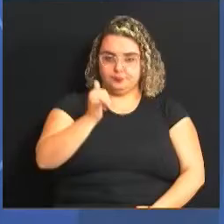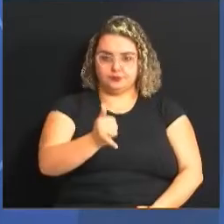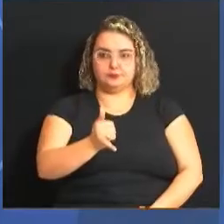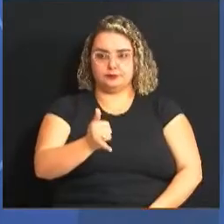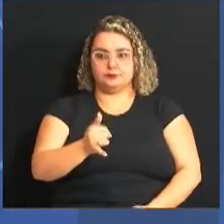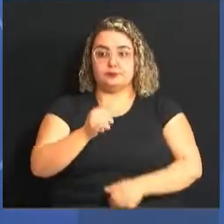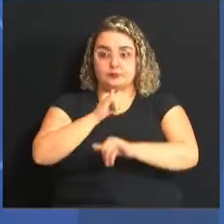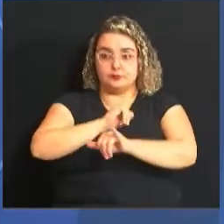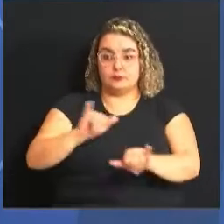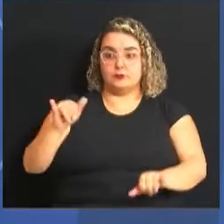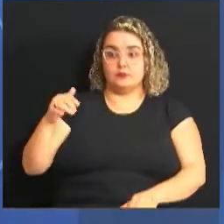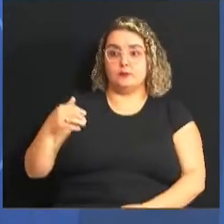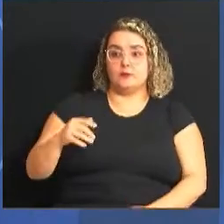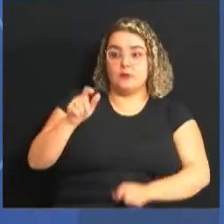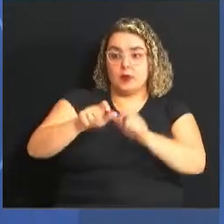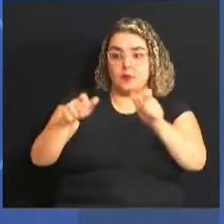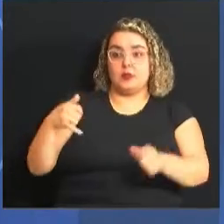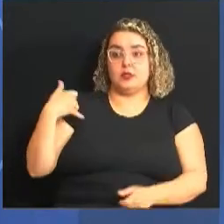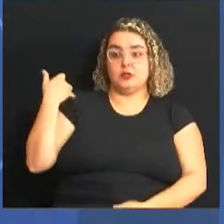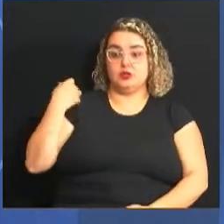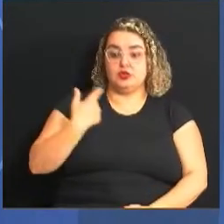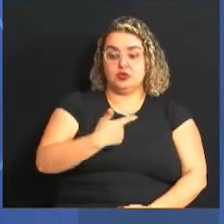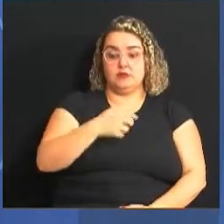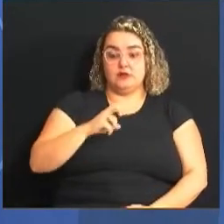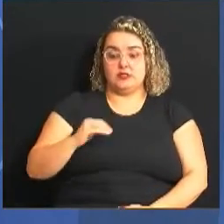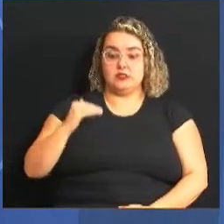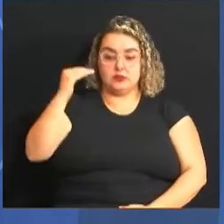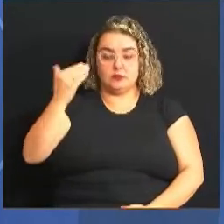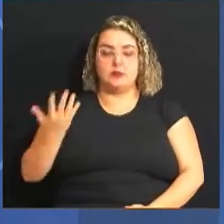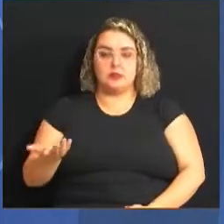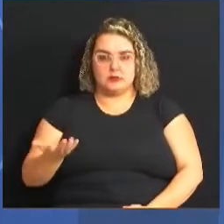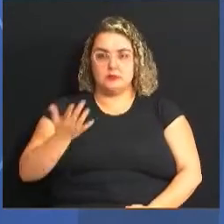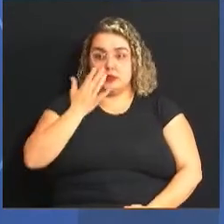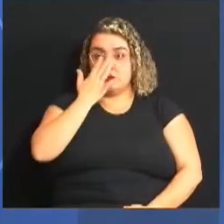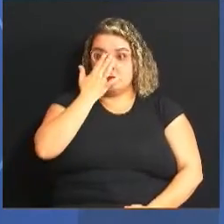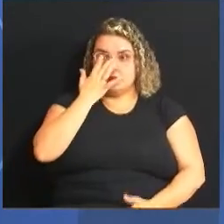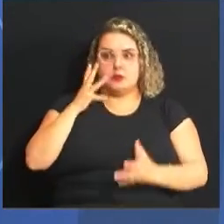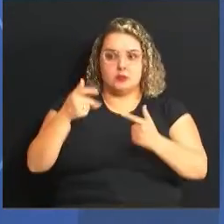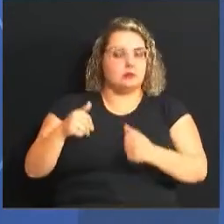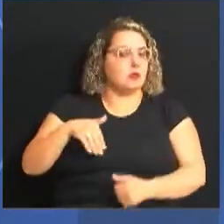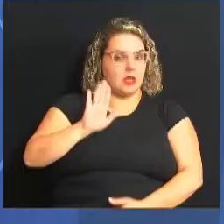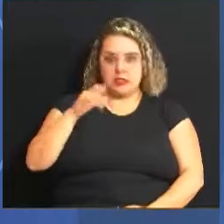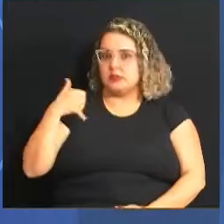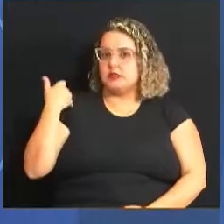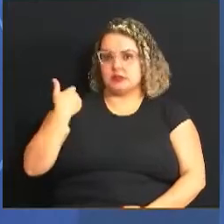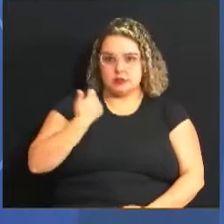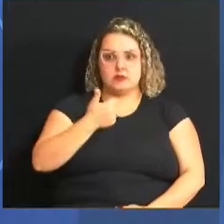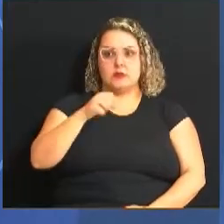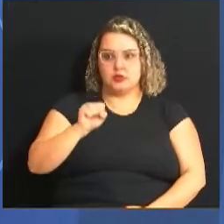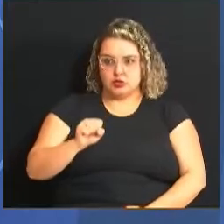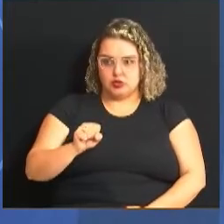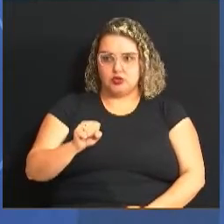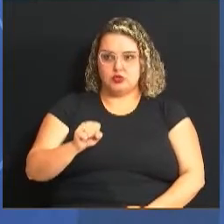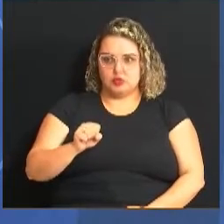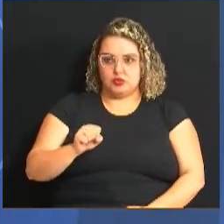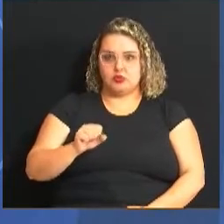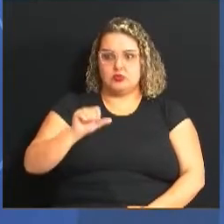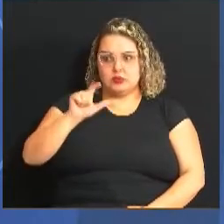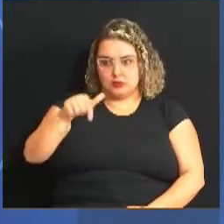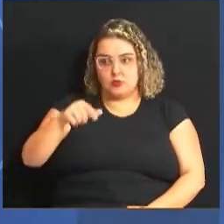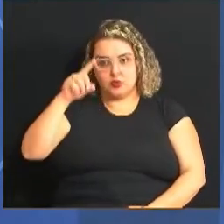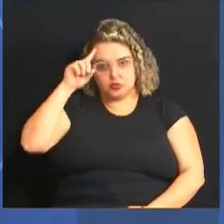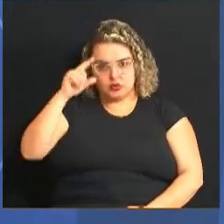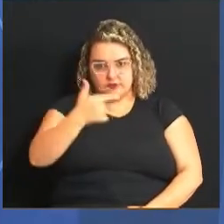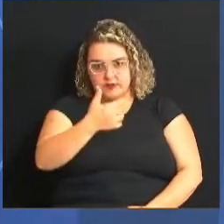a dose a partir de pessoas de 25 anos. Então agora, todo mundo acima de 18 anos, a partir do dia 26 de